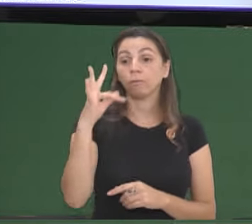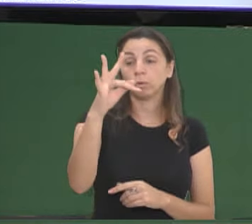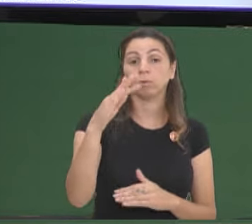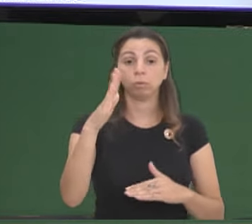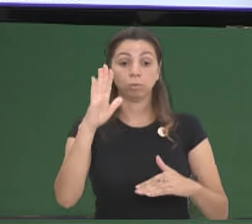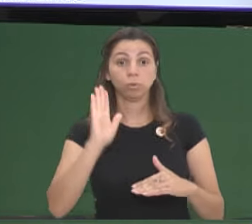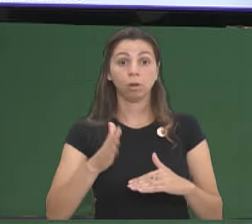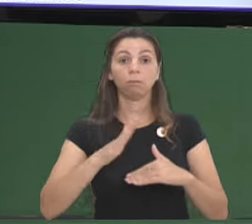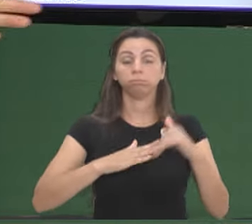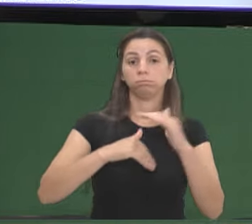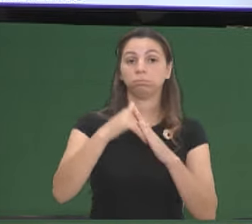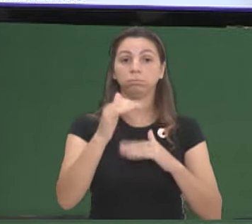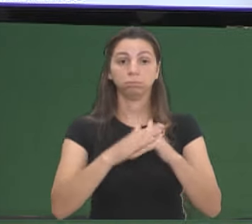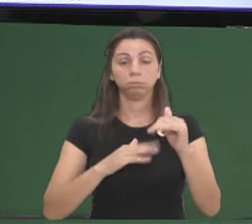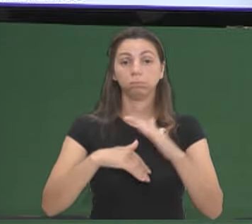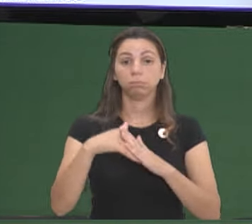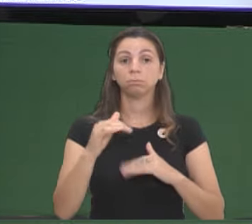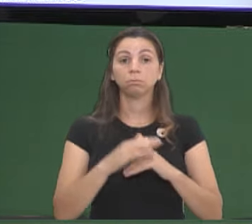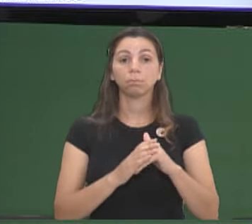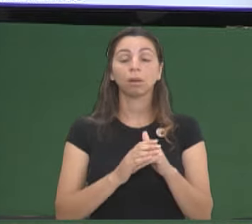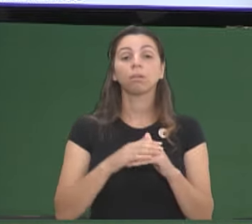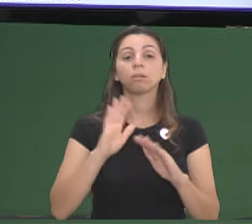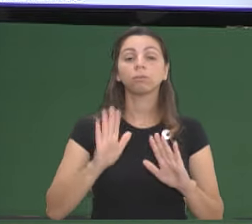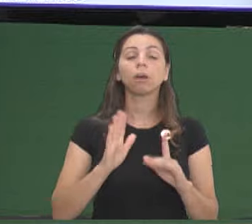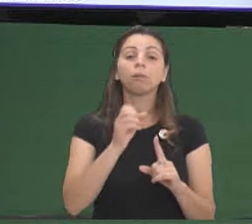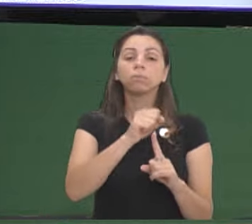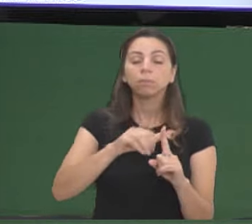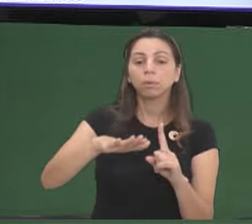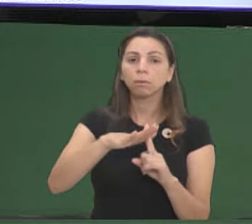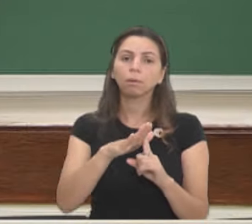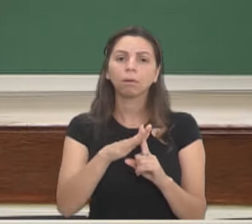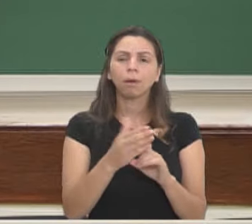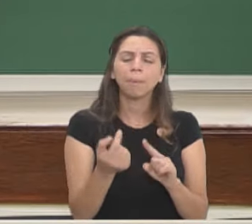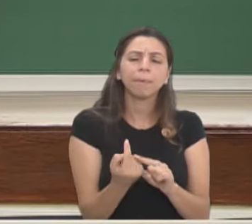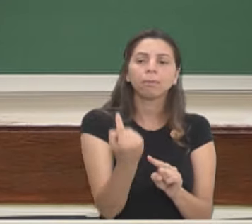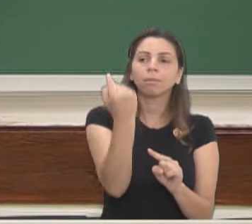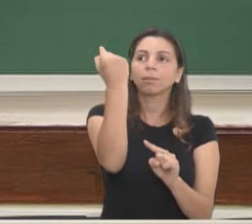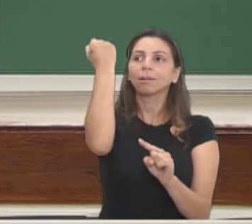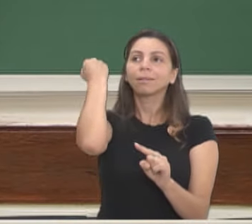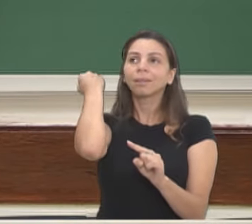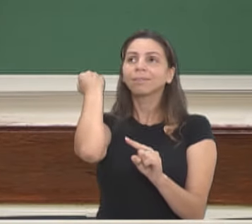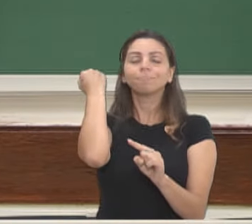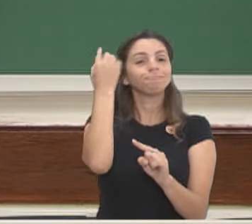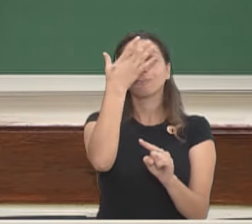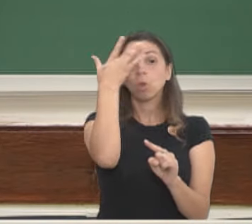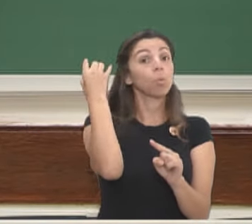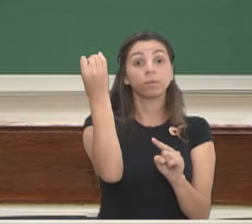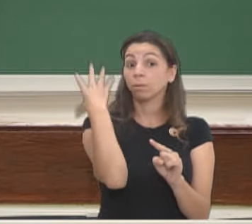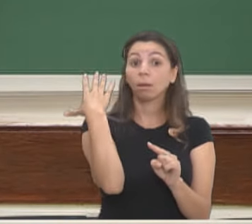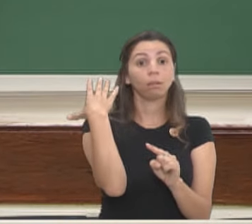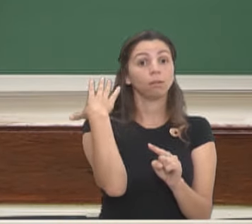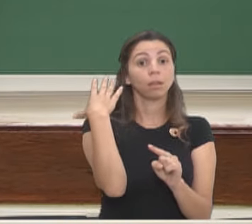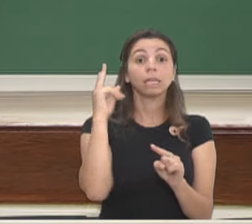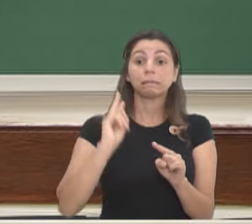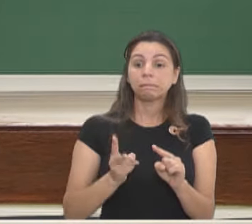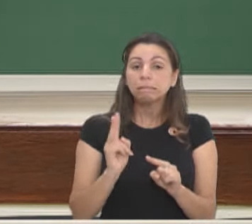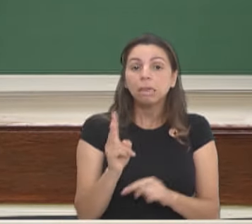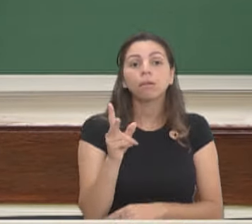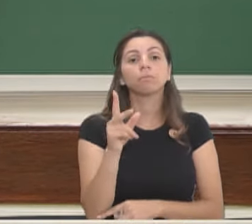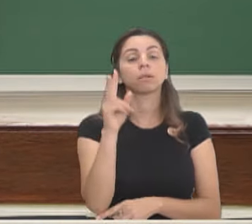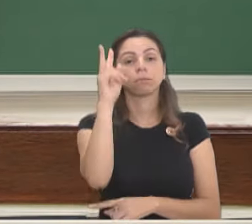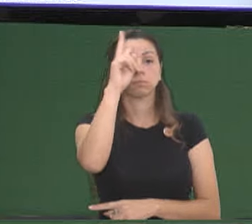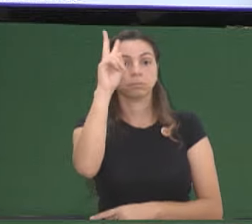papel mais definido na sociedade, mas a gente jamais vai esquecer essas vivências, né? O respeito ao corpo do outro, as